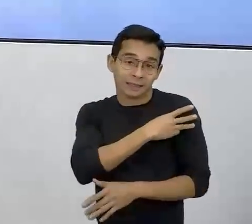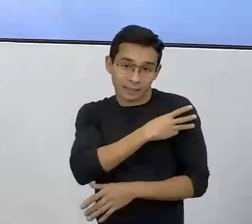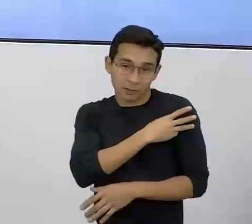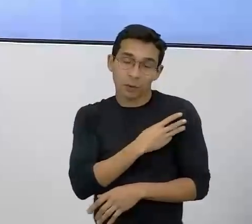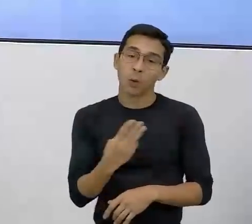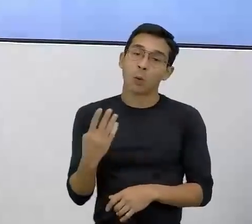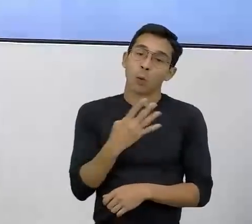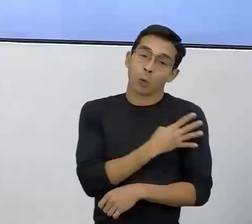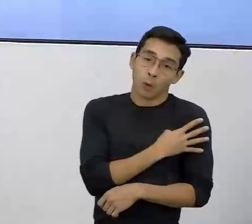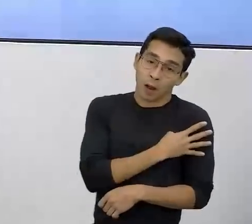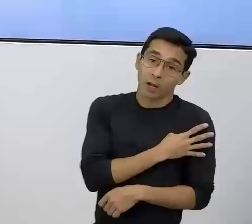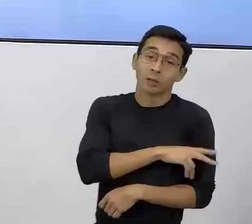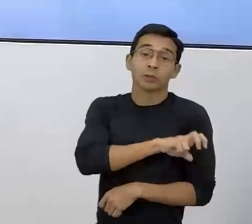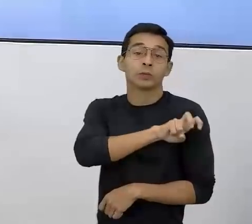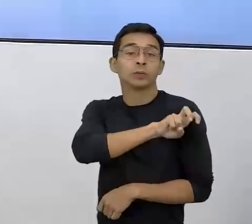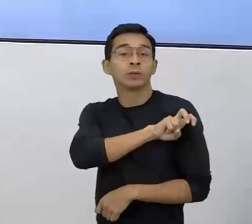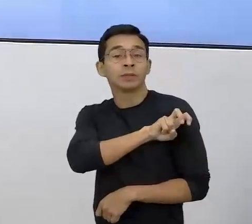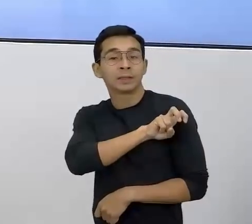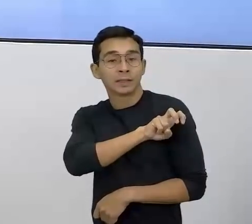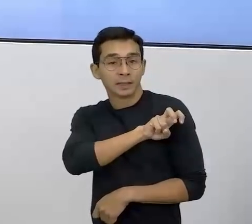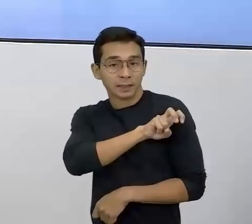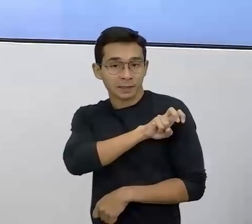tem algumas coisas que são